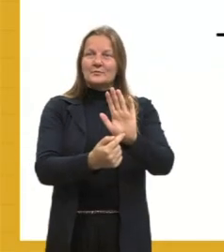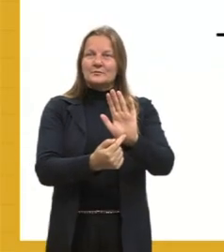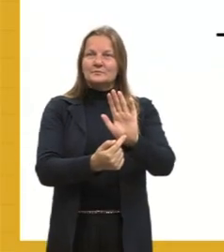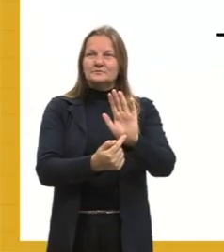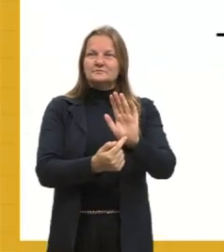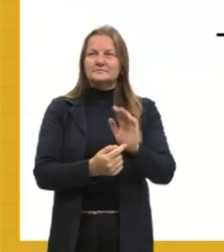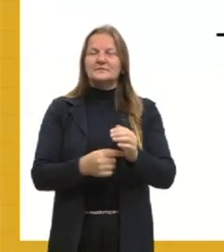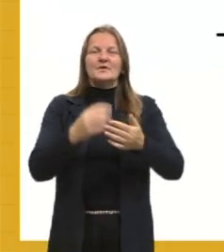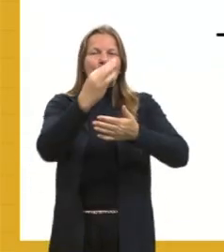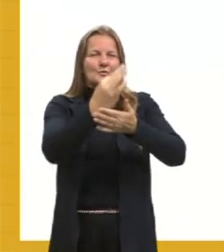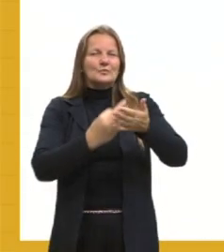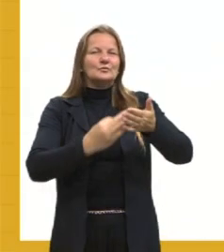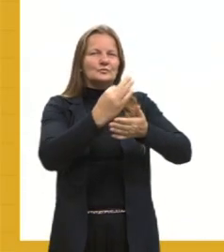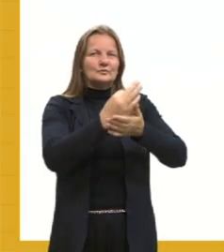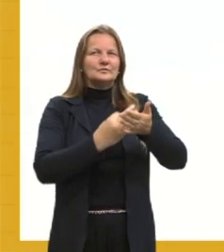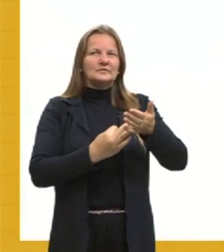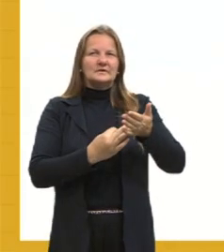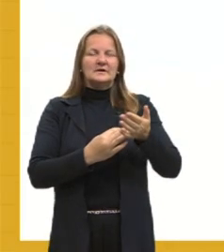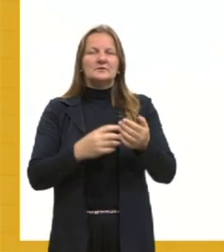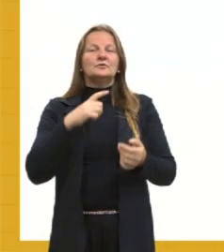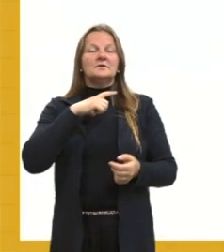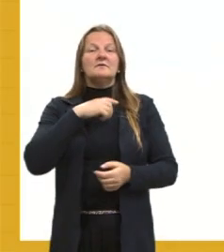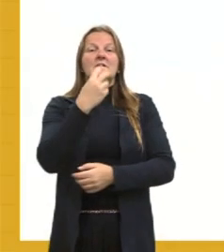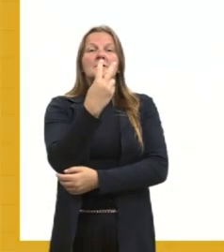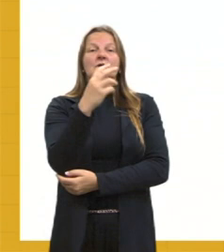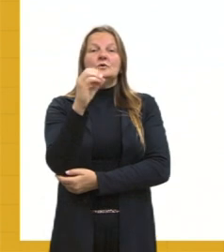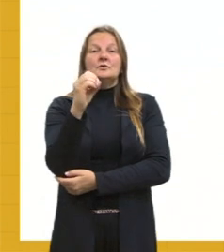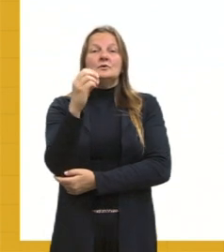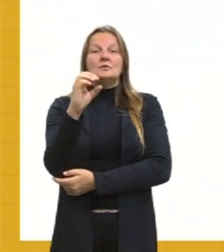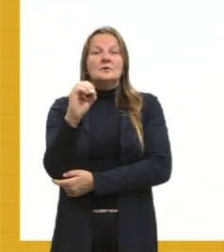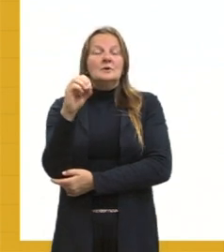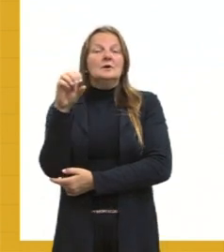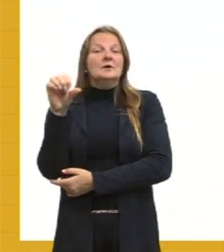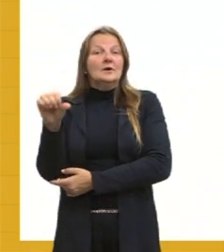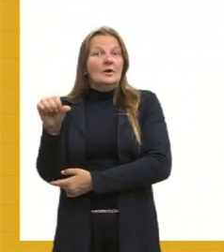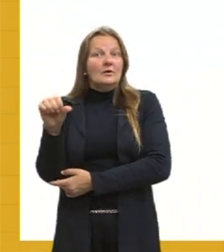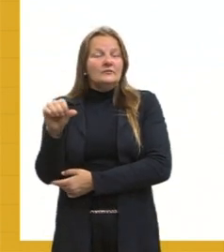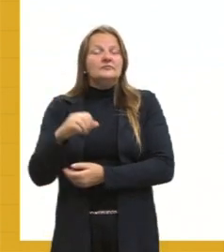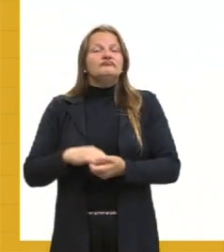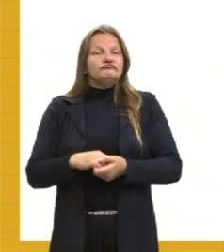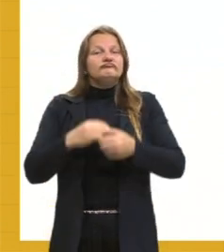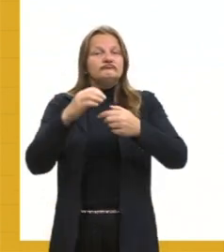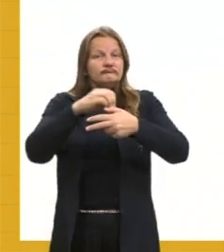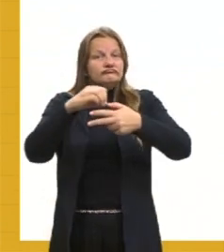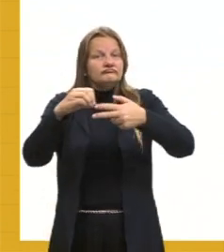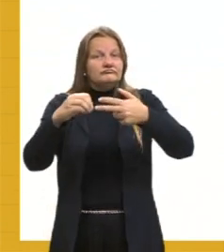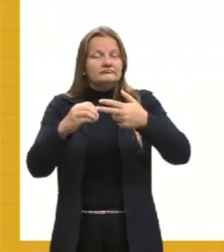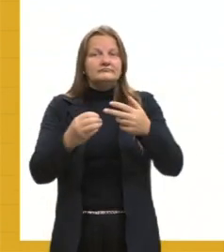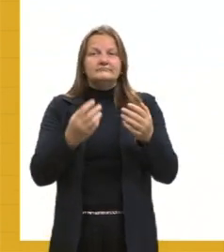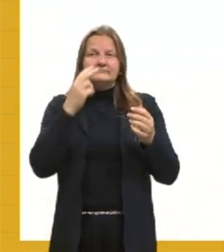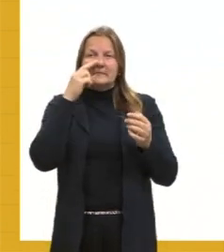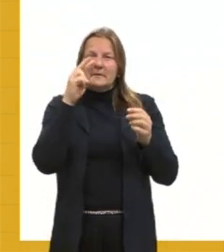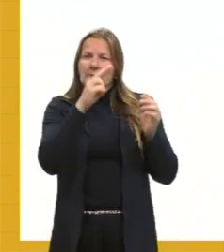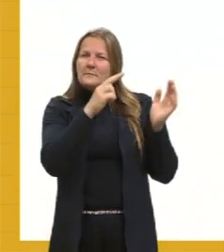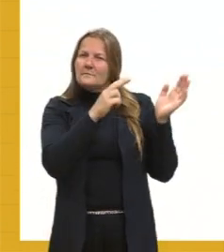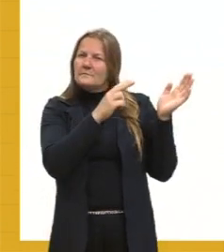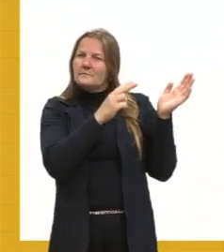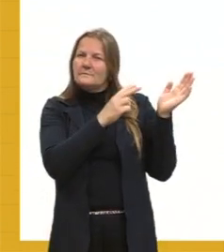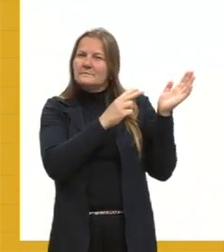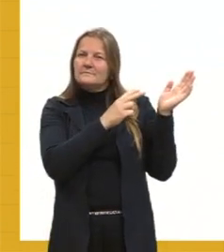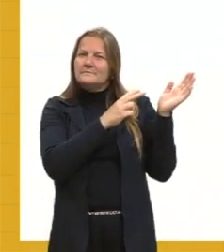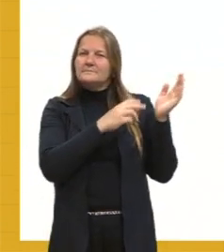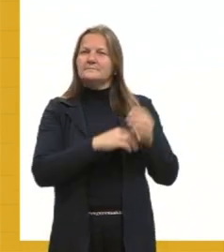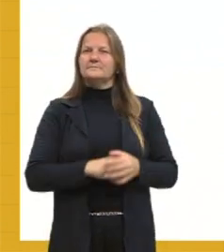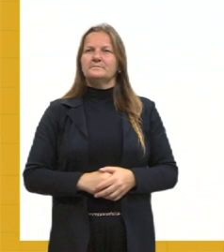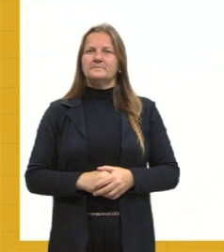um texto aí de uma questão de 2009 né E para isso eu vou pedir então que eles já Converse um pouquinho com a gente